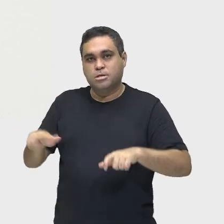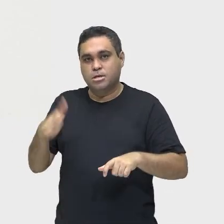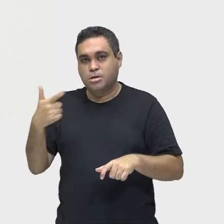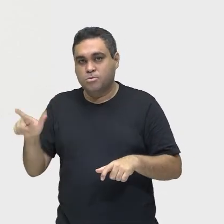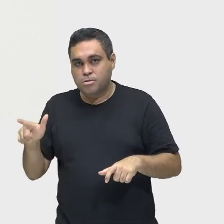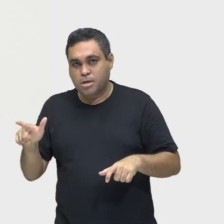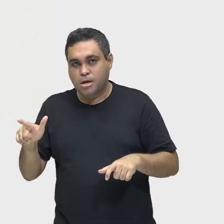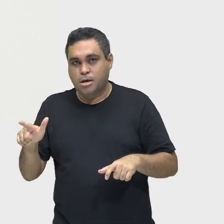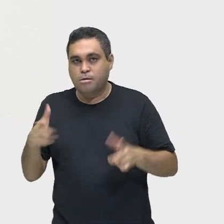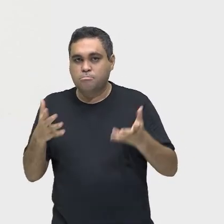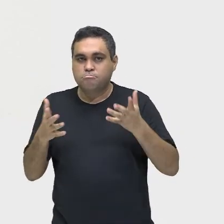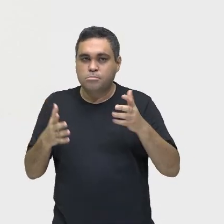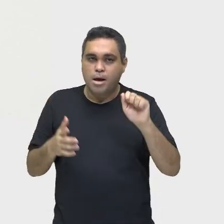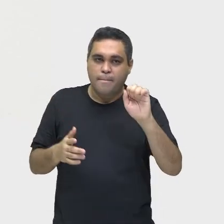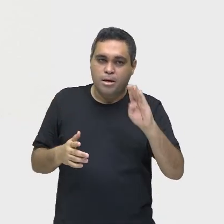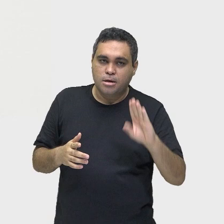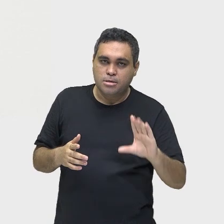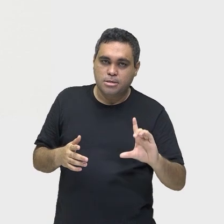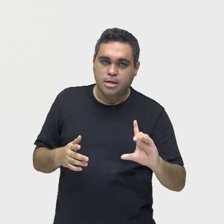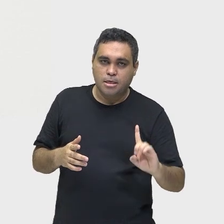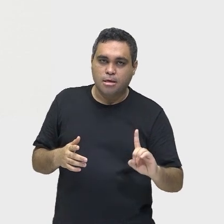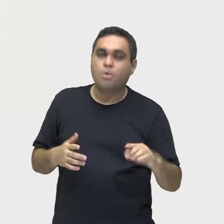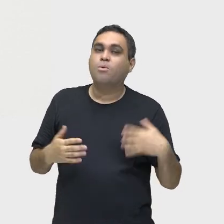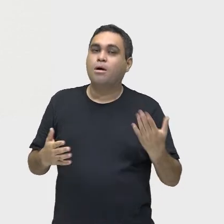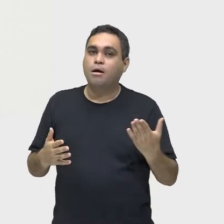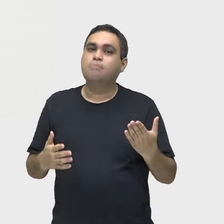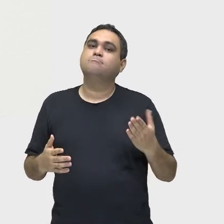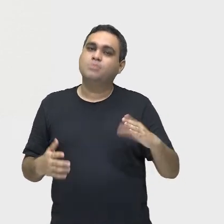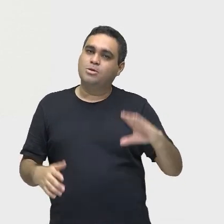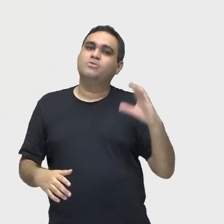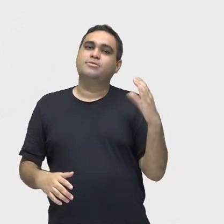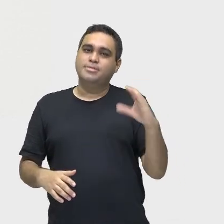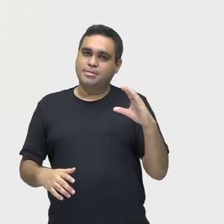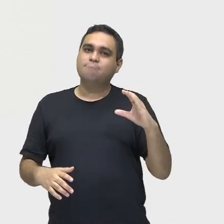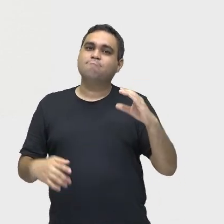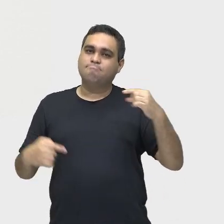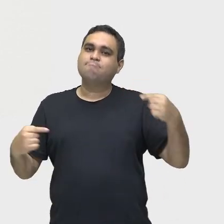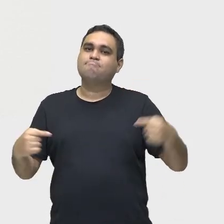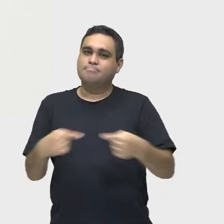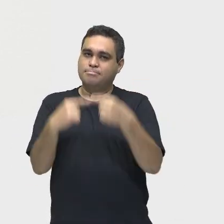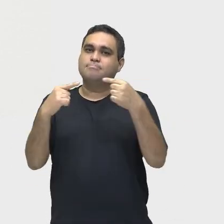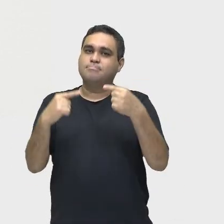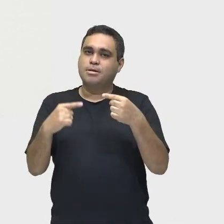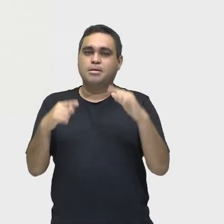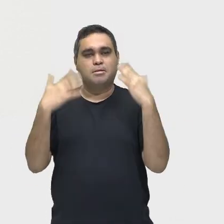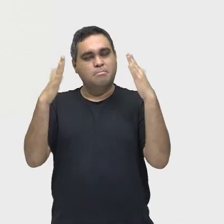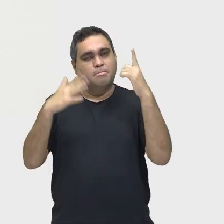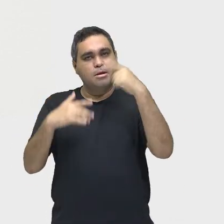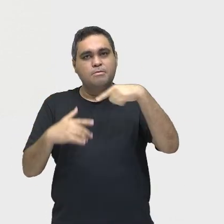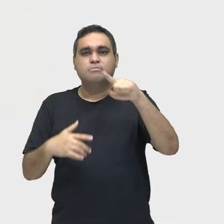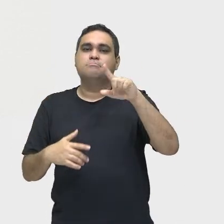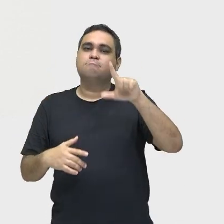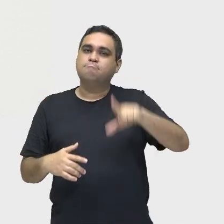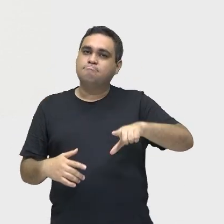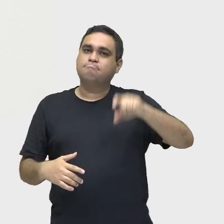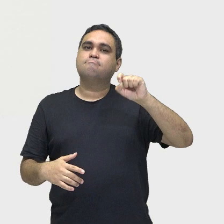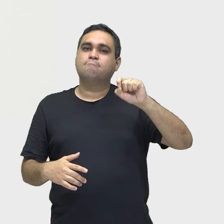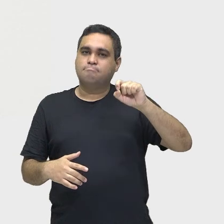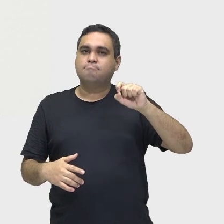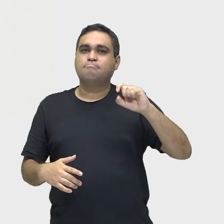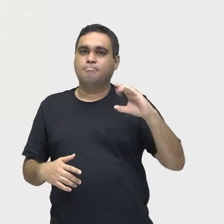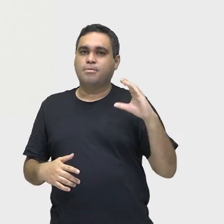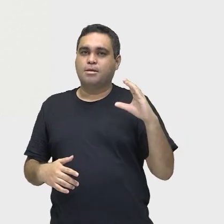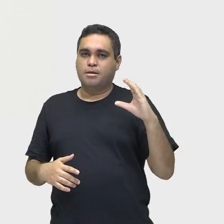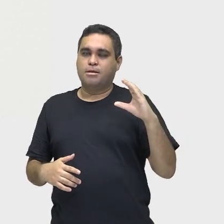sujeito, sujeito inexistente. Portanto, parabéns para você que acertou, que tentou